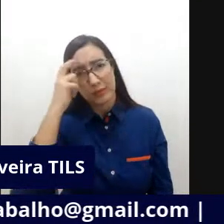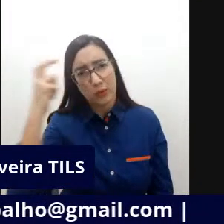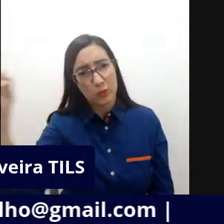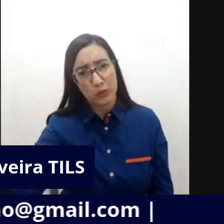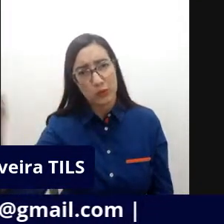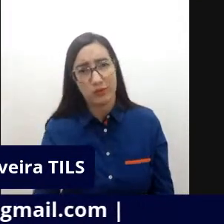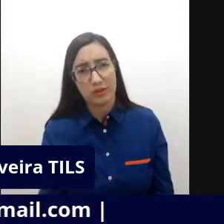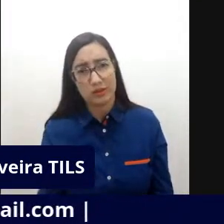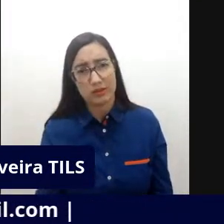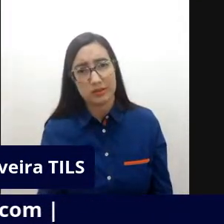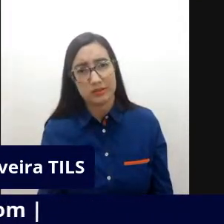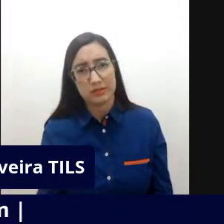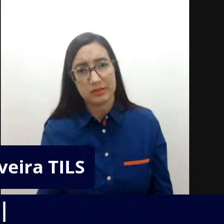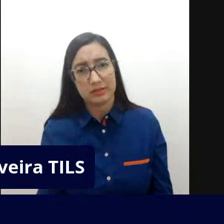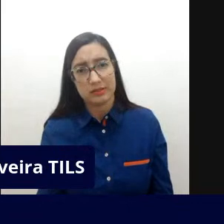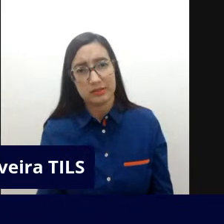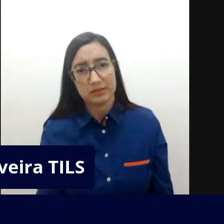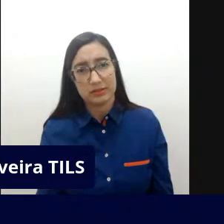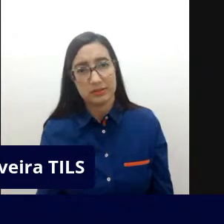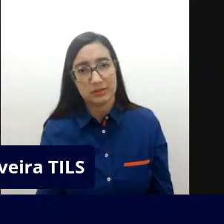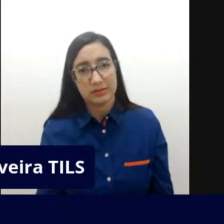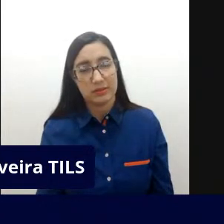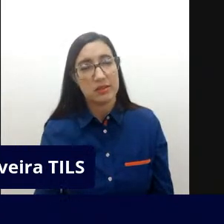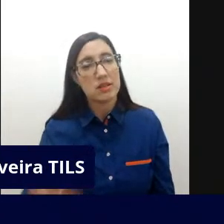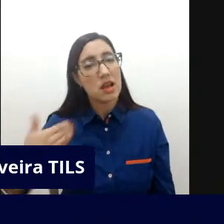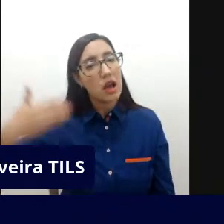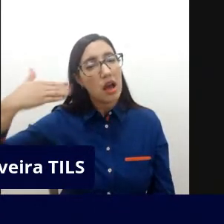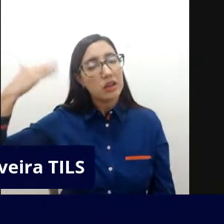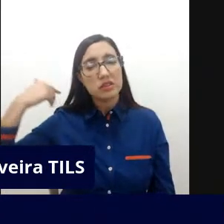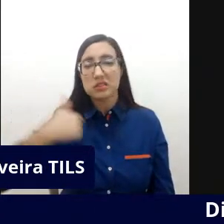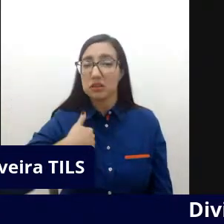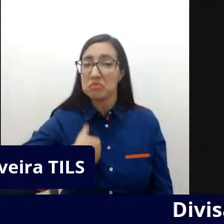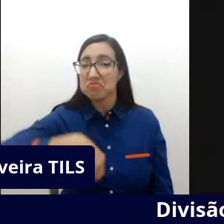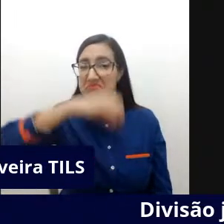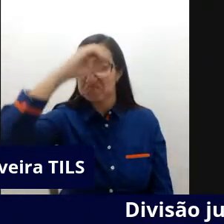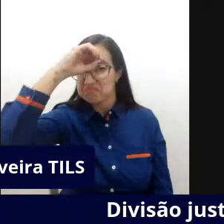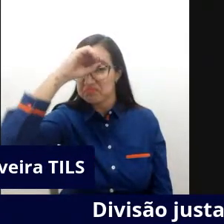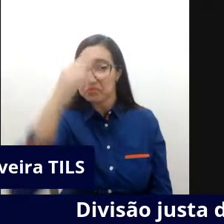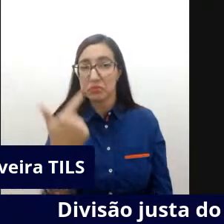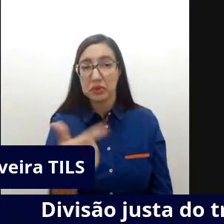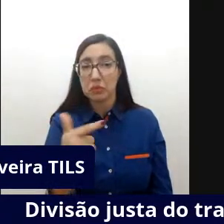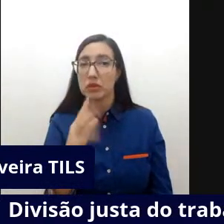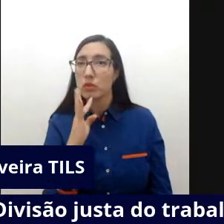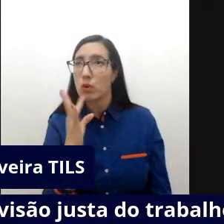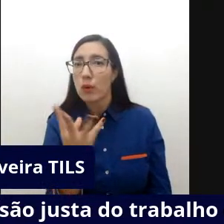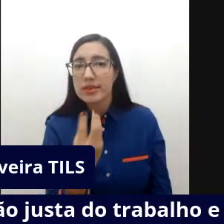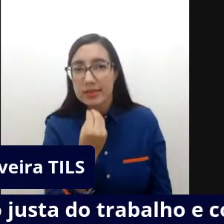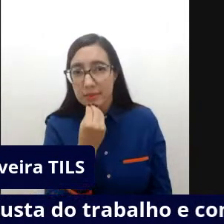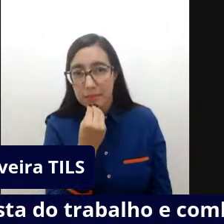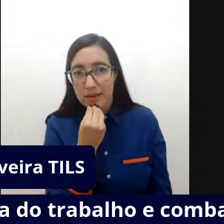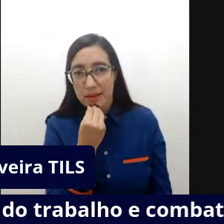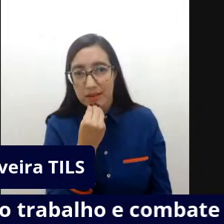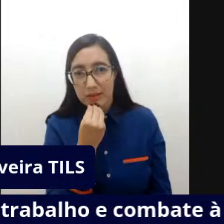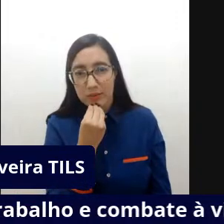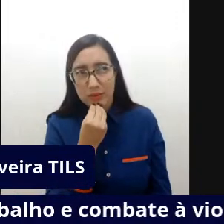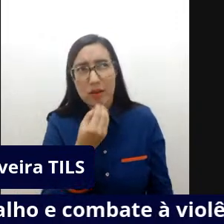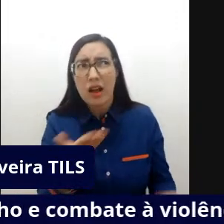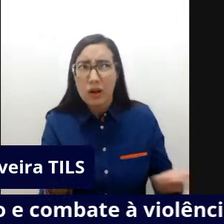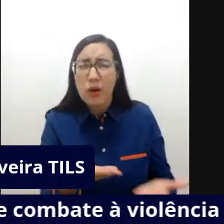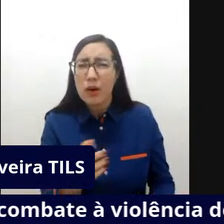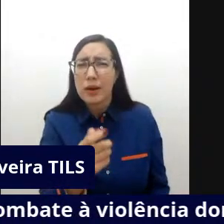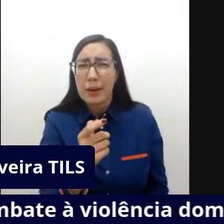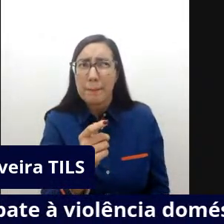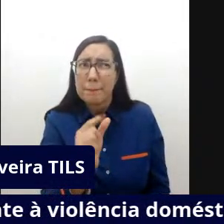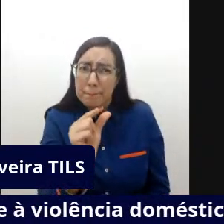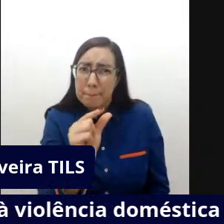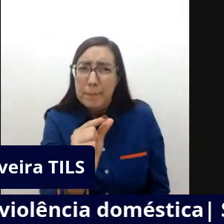falar assim, porque como eu não conhecia a realidade e ainda não conheço, né, o suficiente, mas o pouco que eu consigo